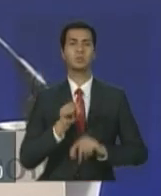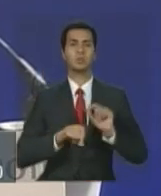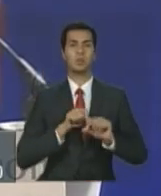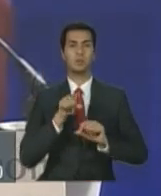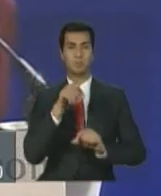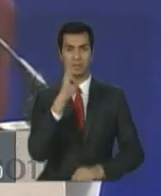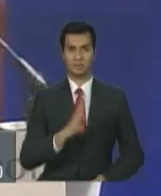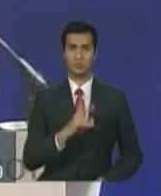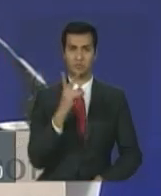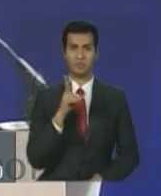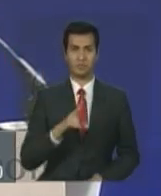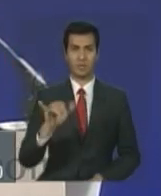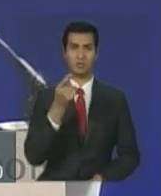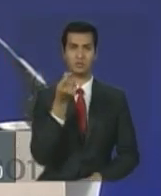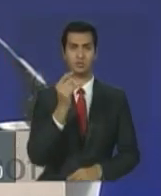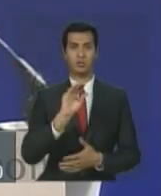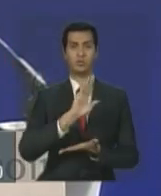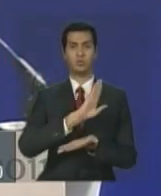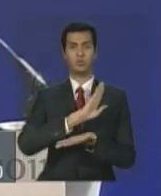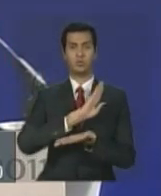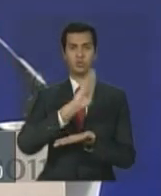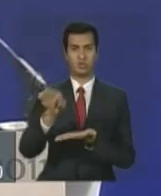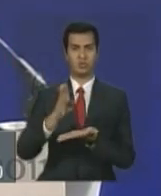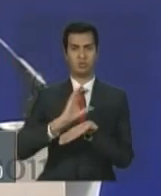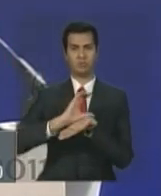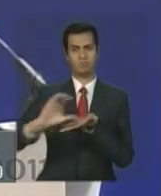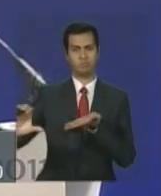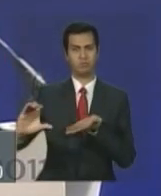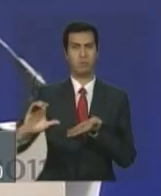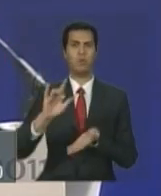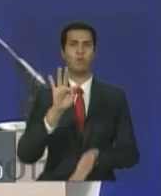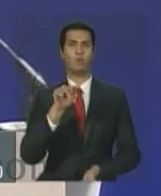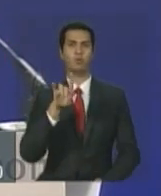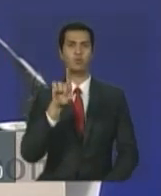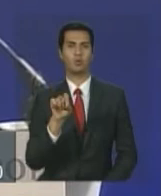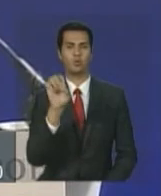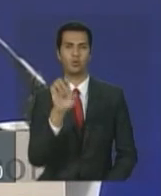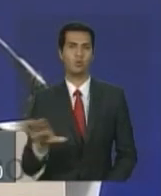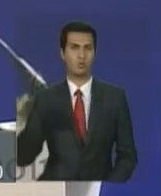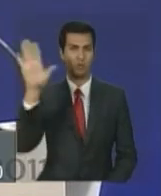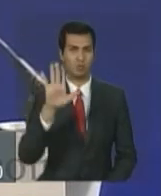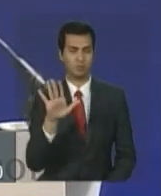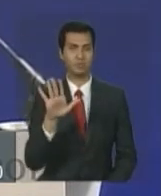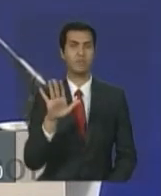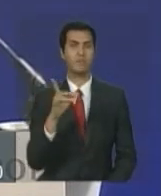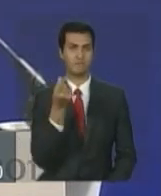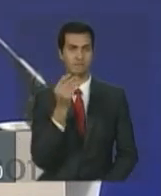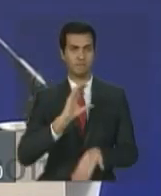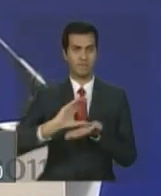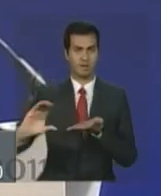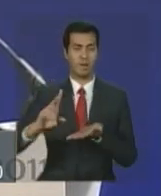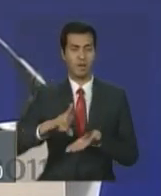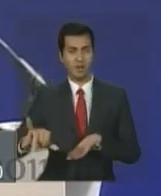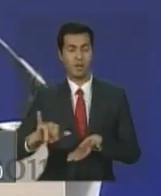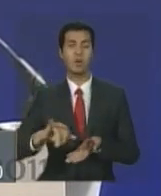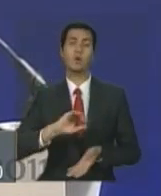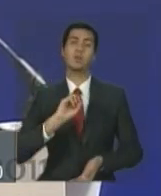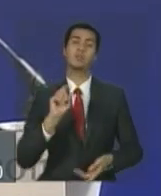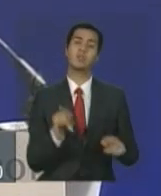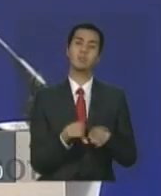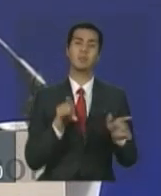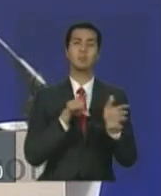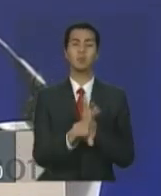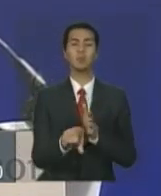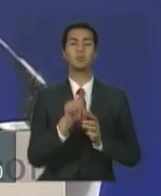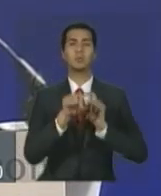Europeu. E a minha pergunta, de fato, é a seguinte, é sobre a taxa financeira global. Ontem a senhora comentou que o Brasil não se oporia a essa